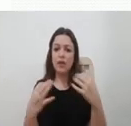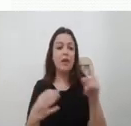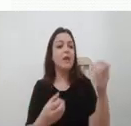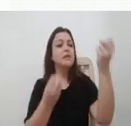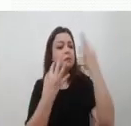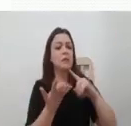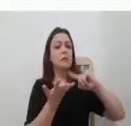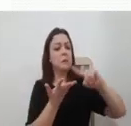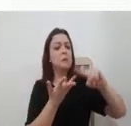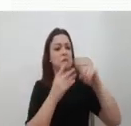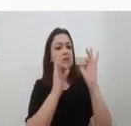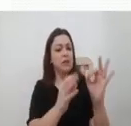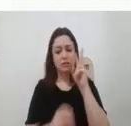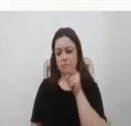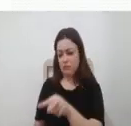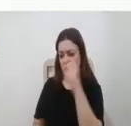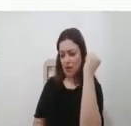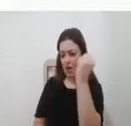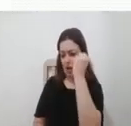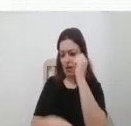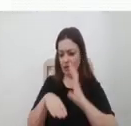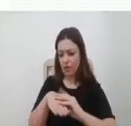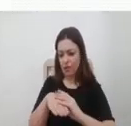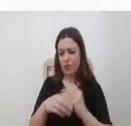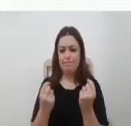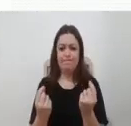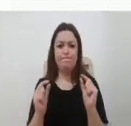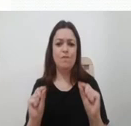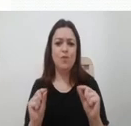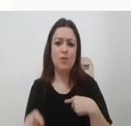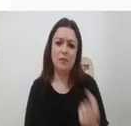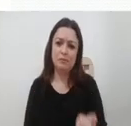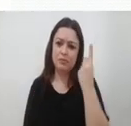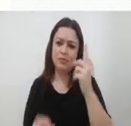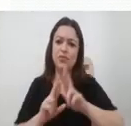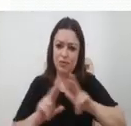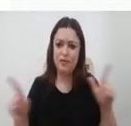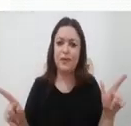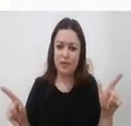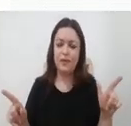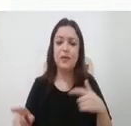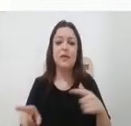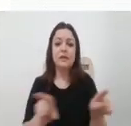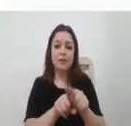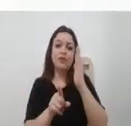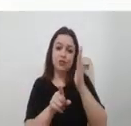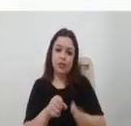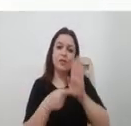inconsistente com a natureza e evolução da patologia, né, que foi o que a gente já discutiu antes, que é aquela